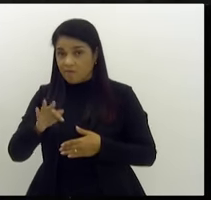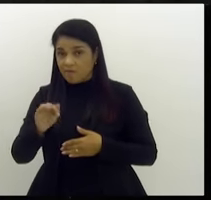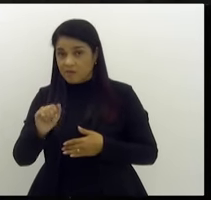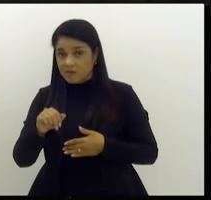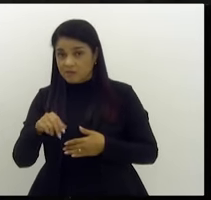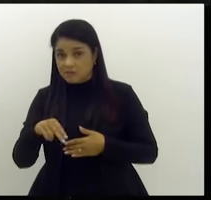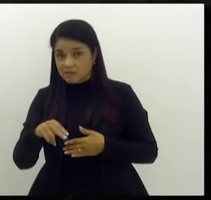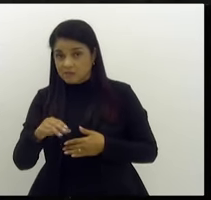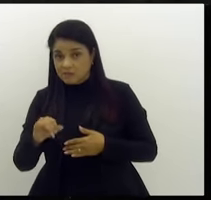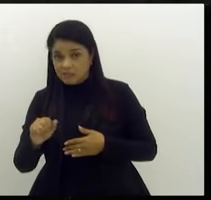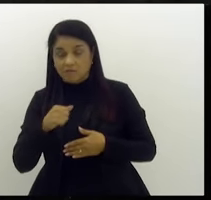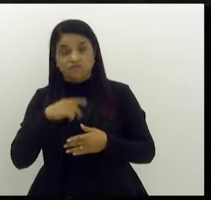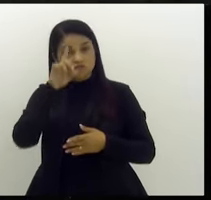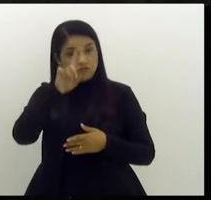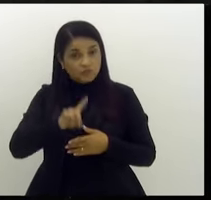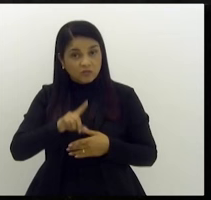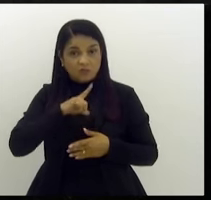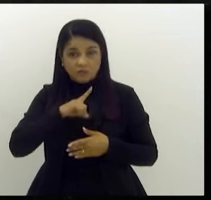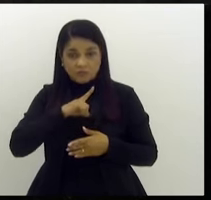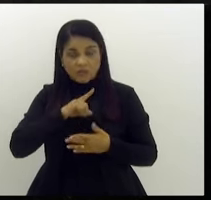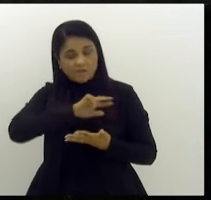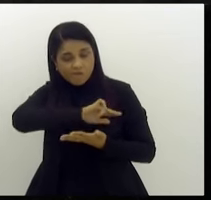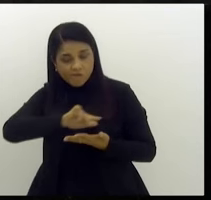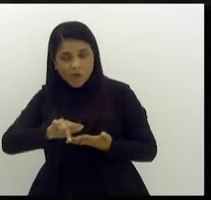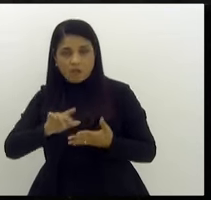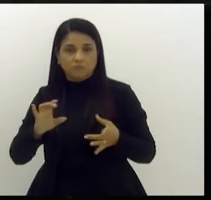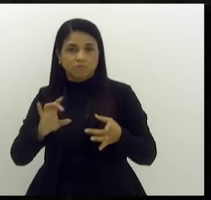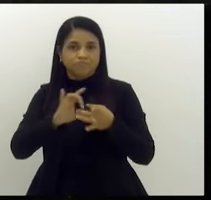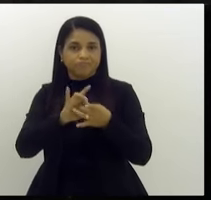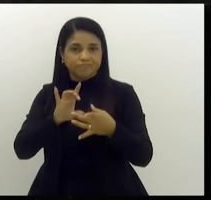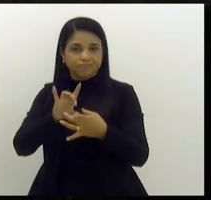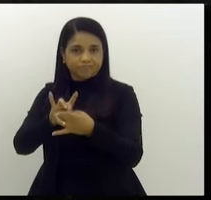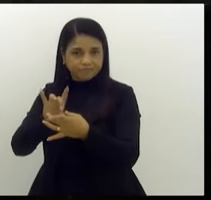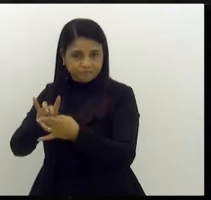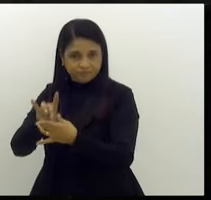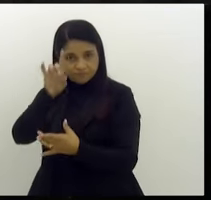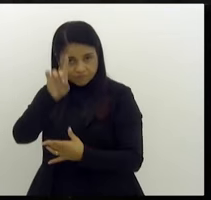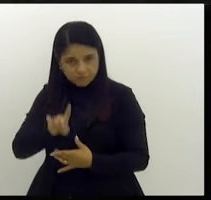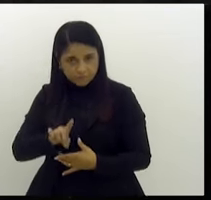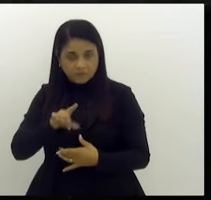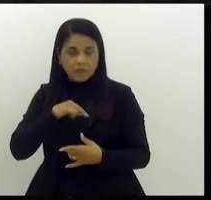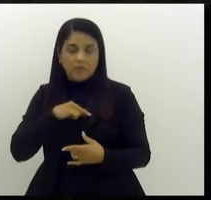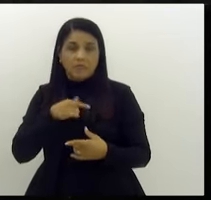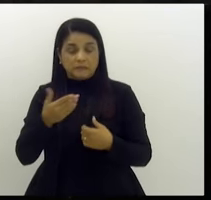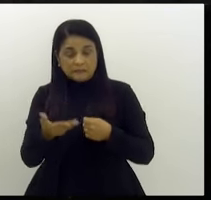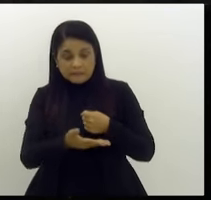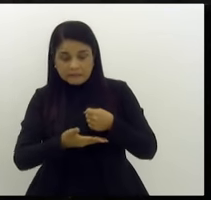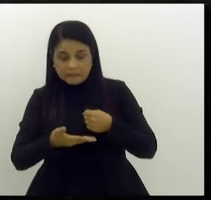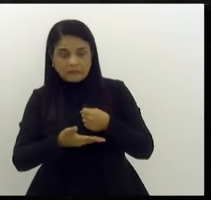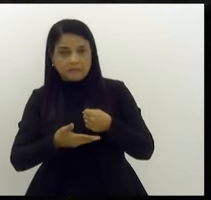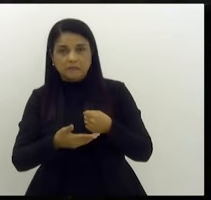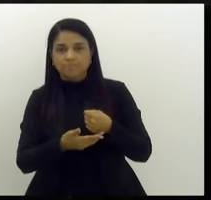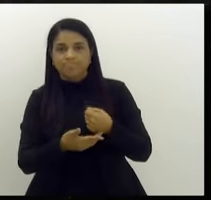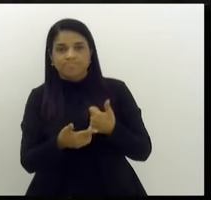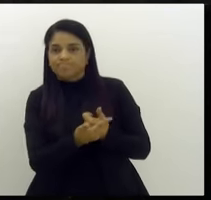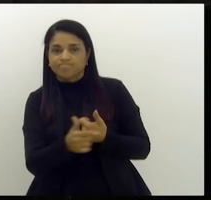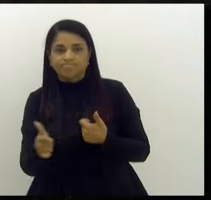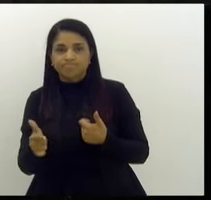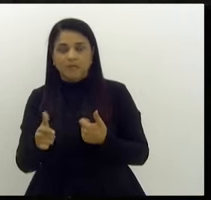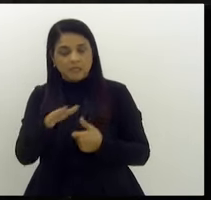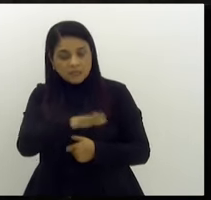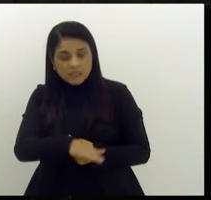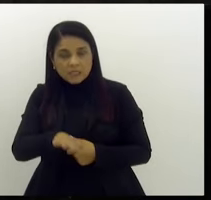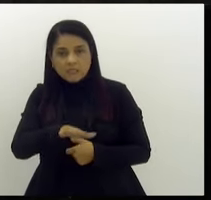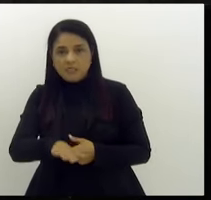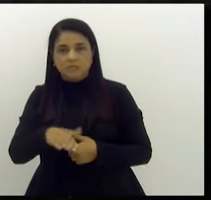do acesso a diversos direitos que vem com isso a gente tá dizendo que não há estabilidade na primeira infância para que crianças se